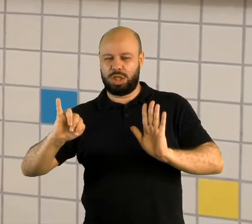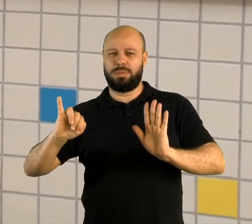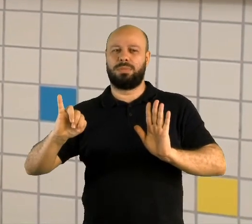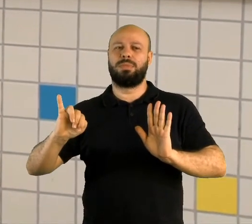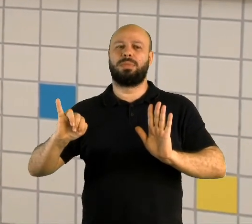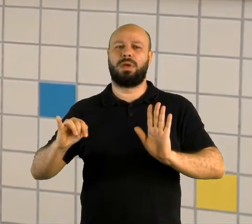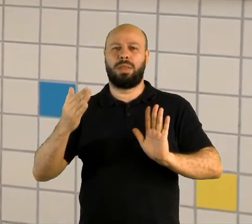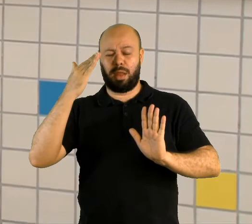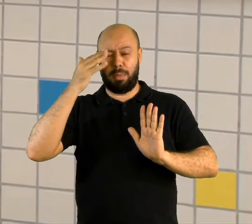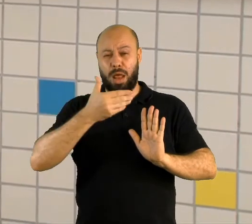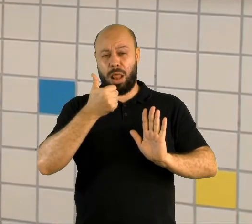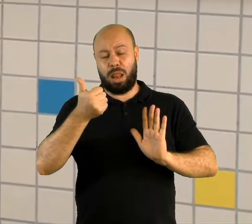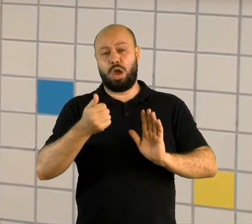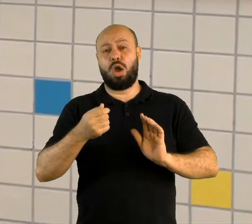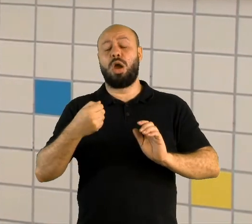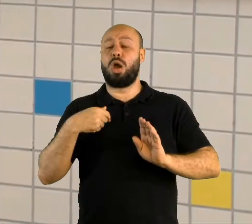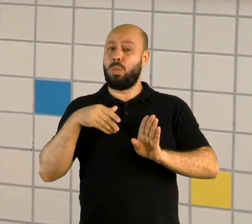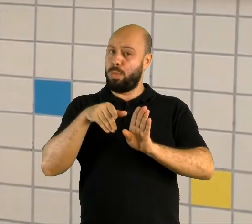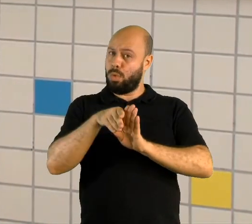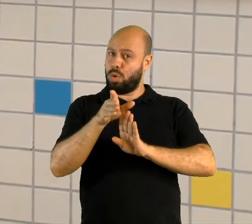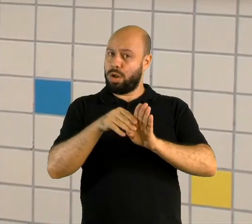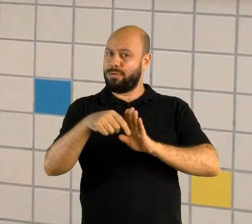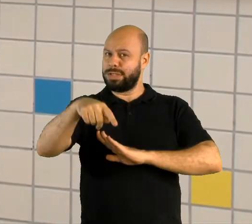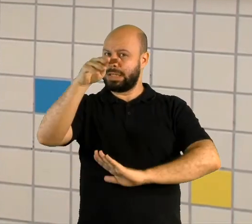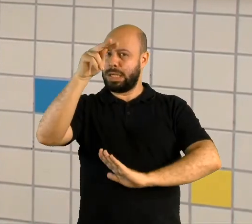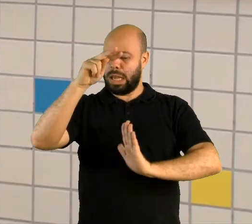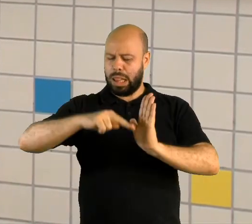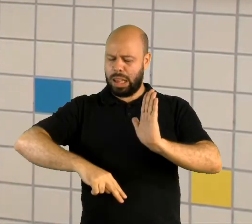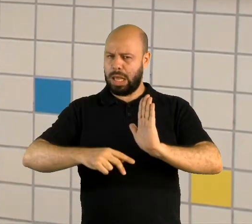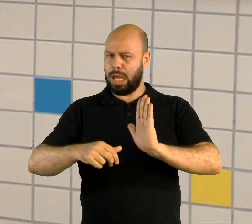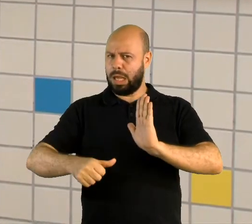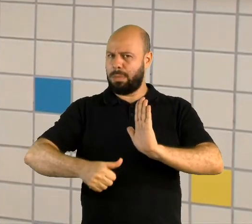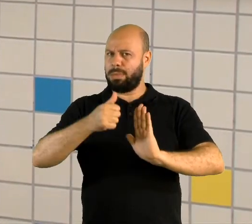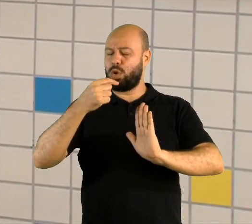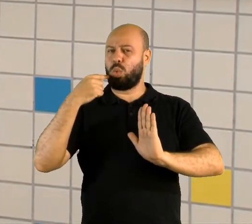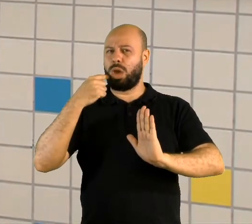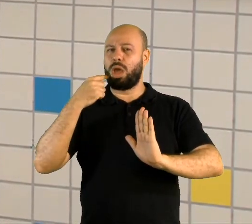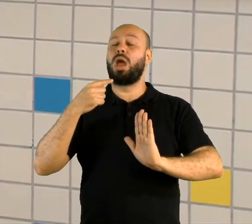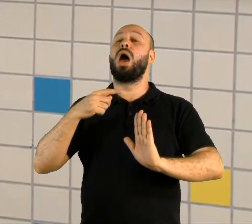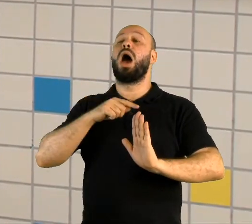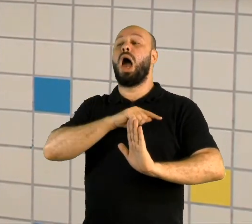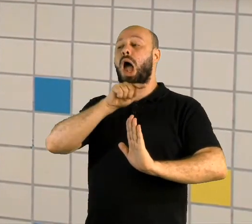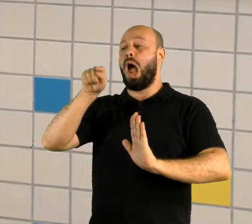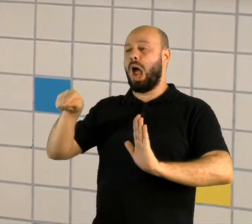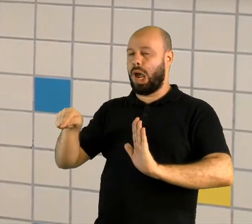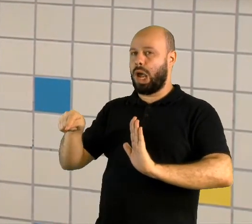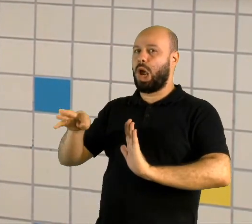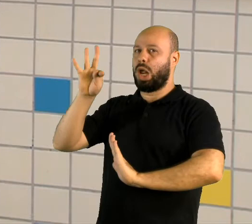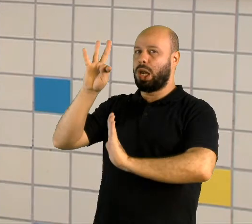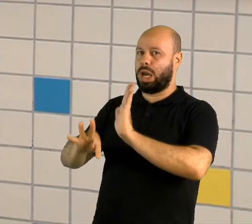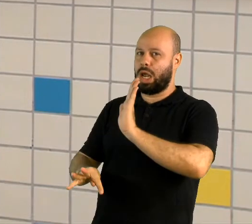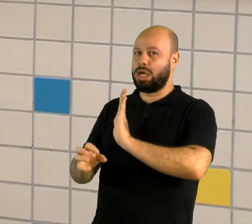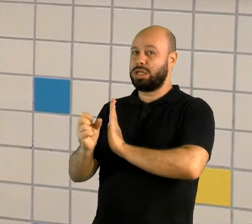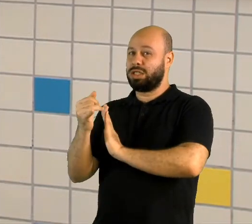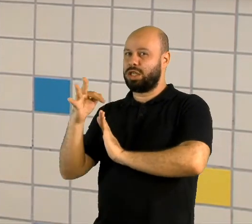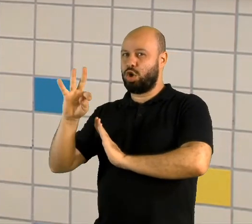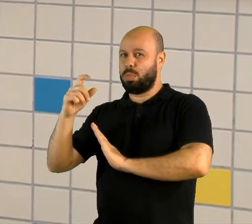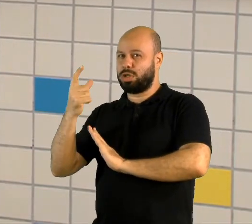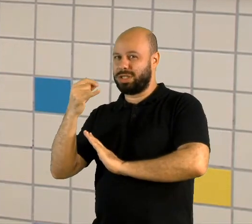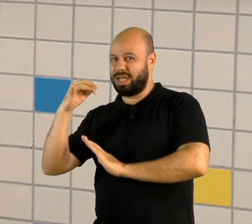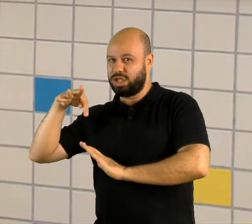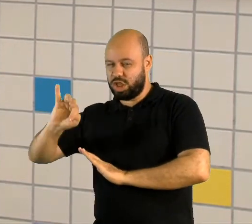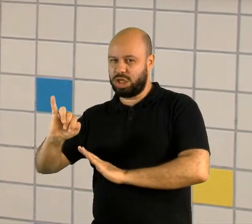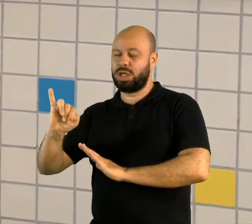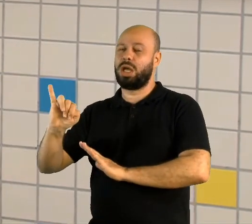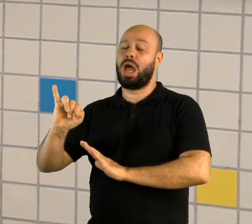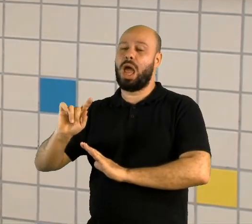artigo, eu aconselho que vocês leiam primeiro o texto do Ciro Porcenti, para depois fazer a leitura